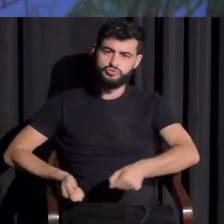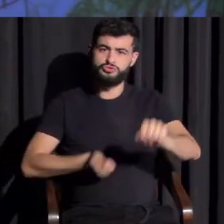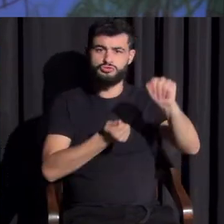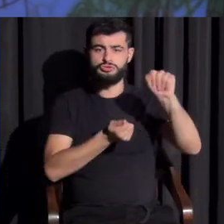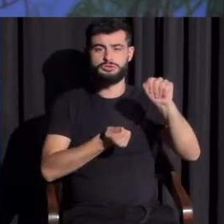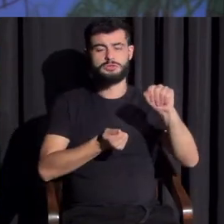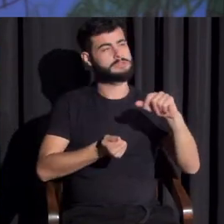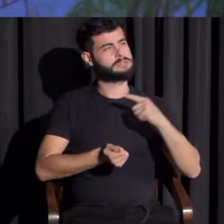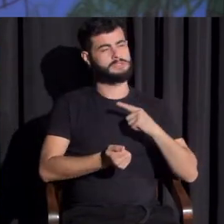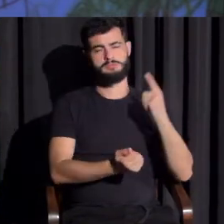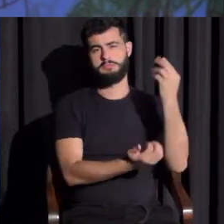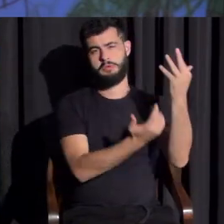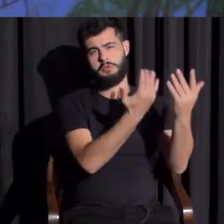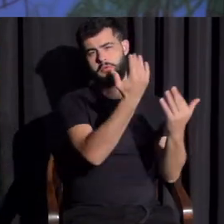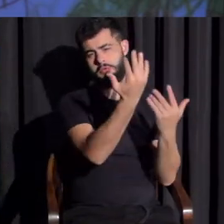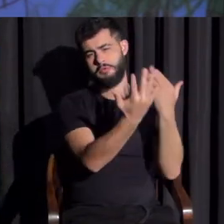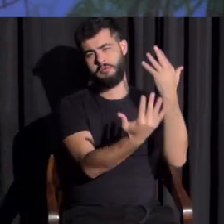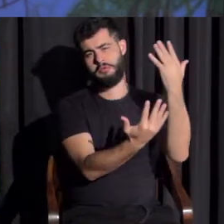todo